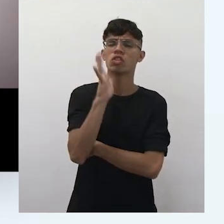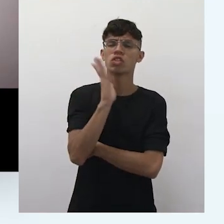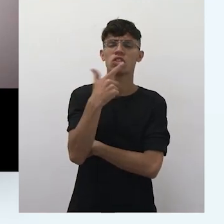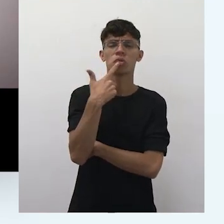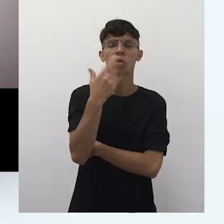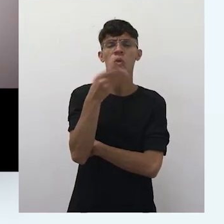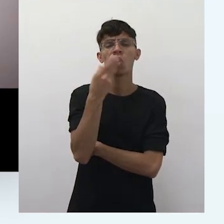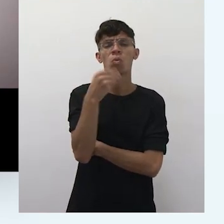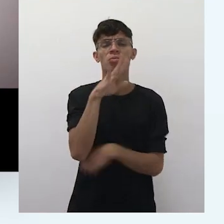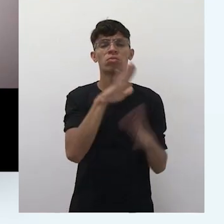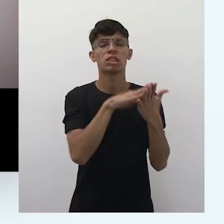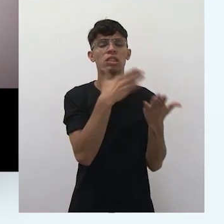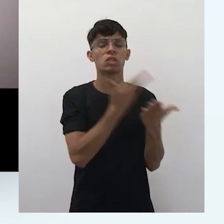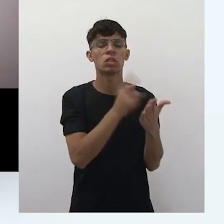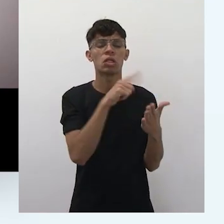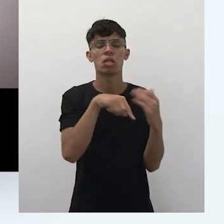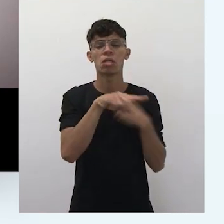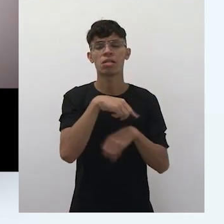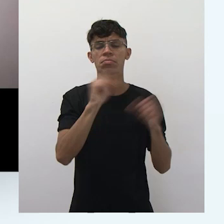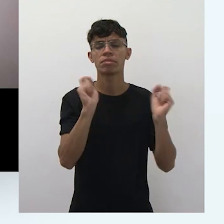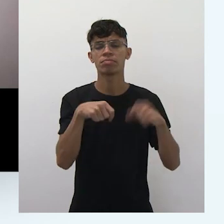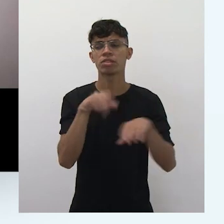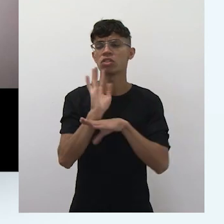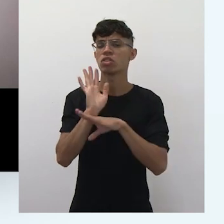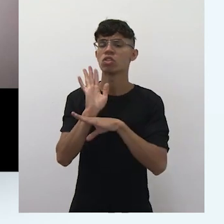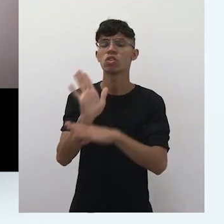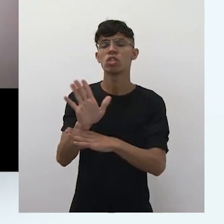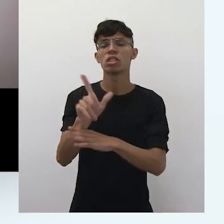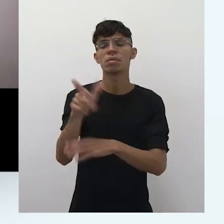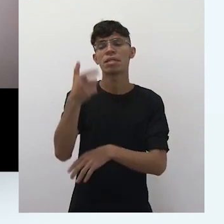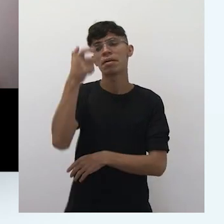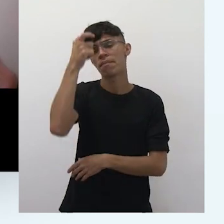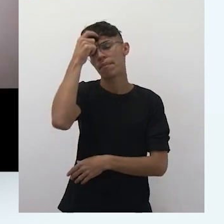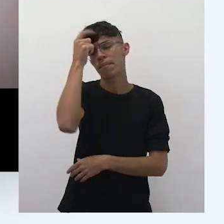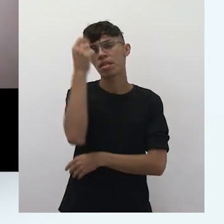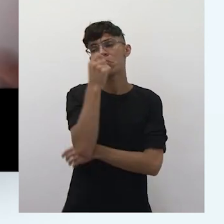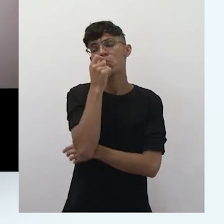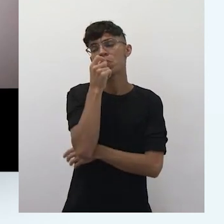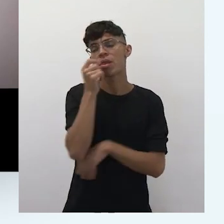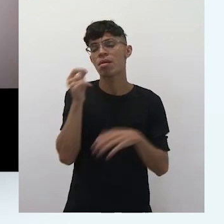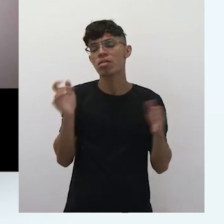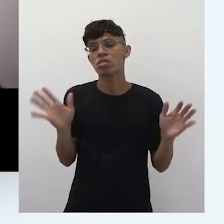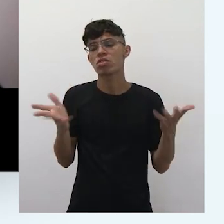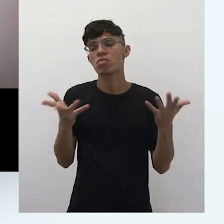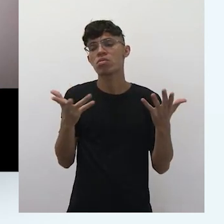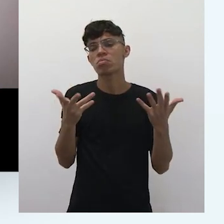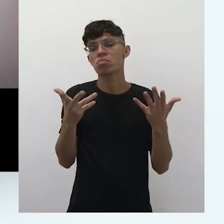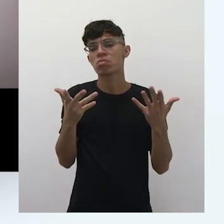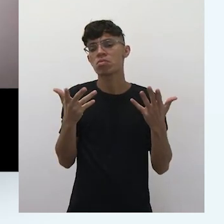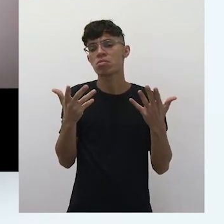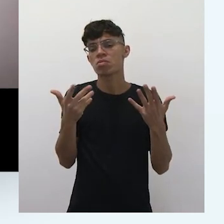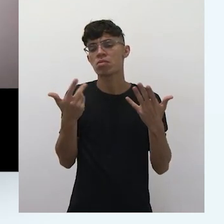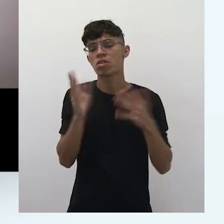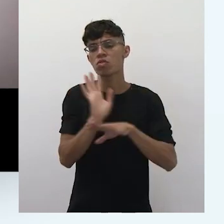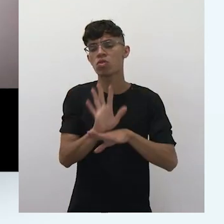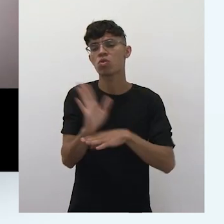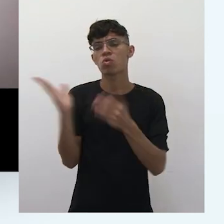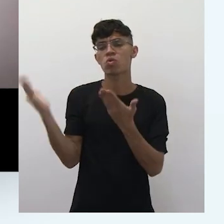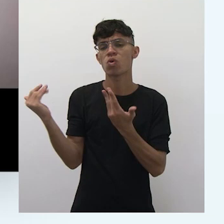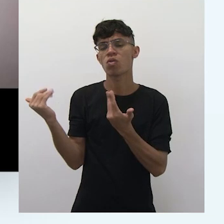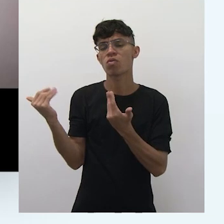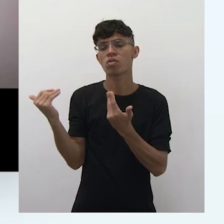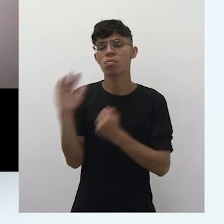a escola pode contribuir para conscientizar os nossos jovens, adolescentes, estudantes